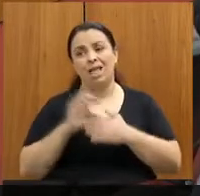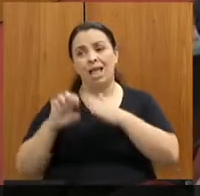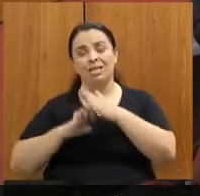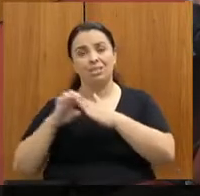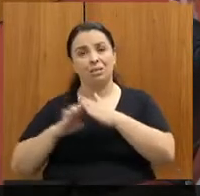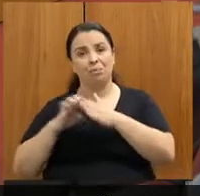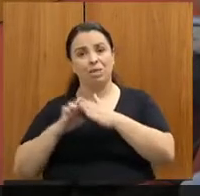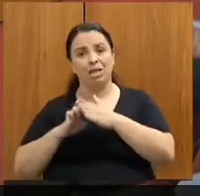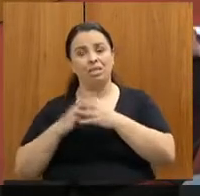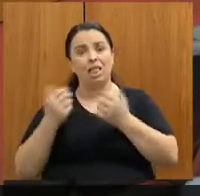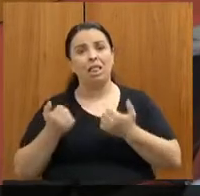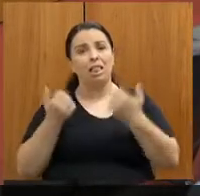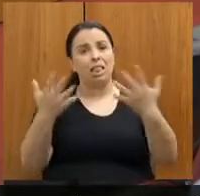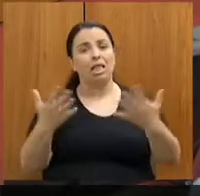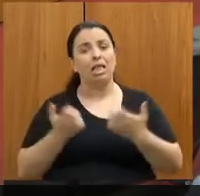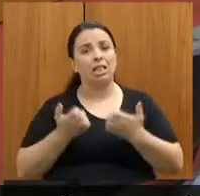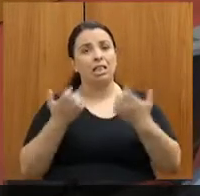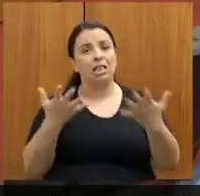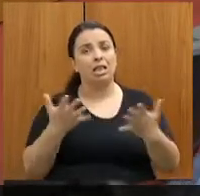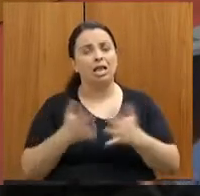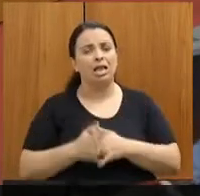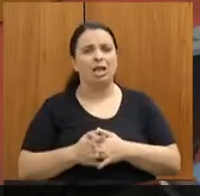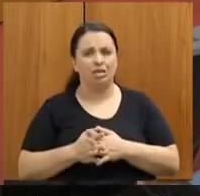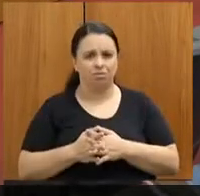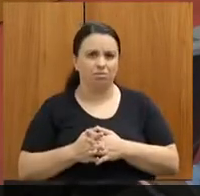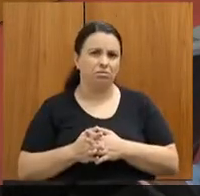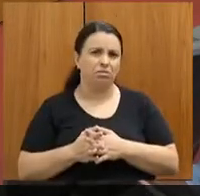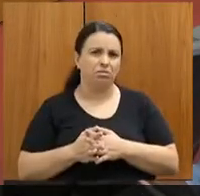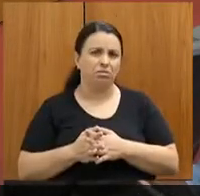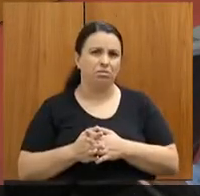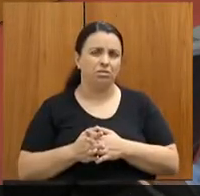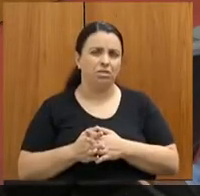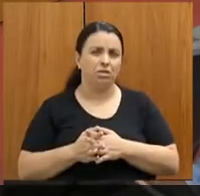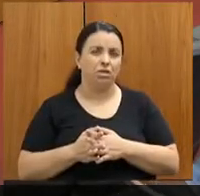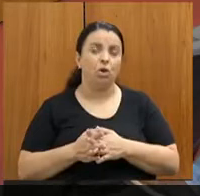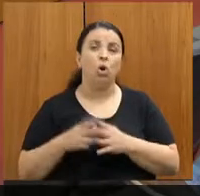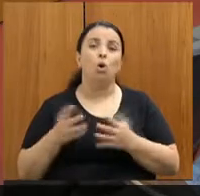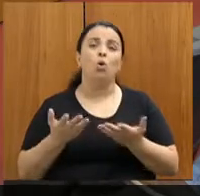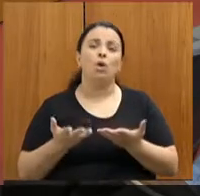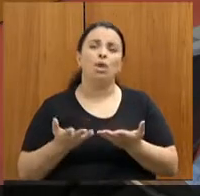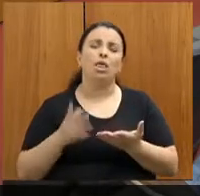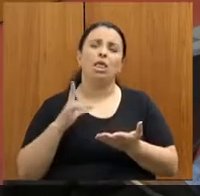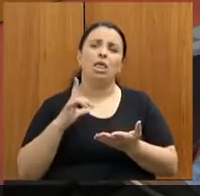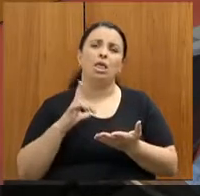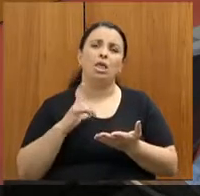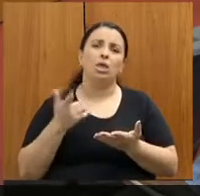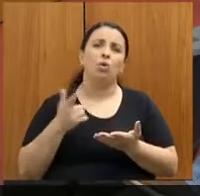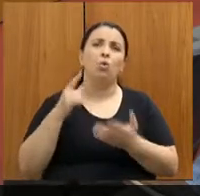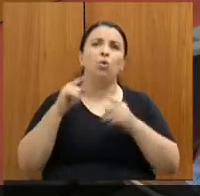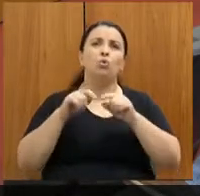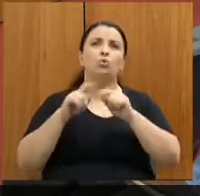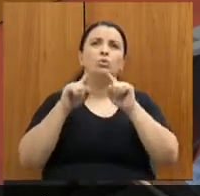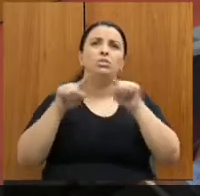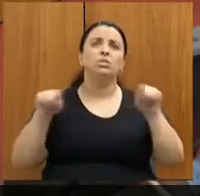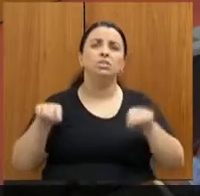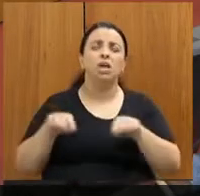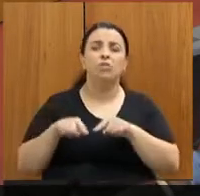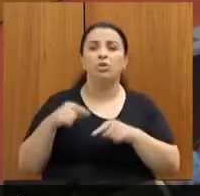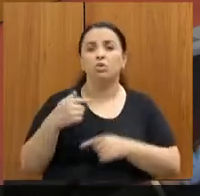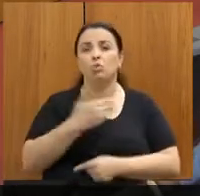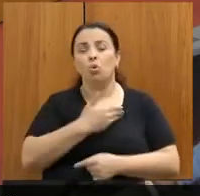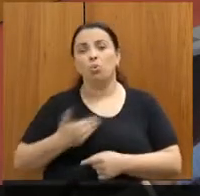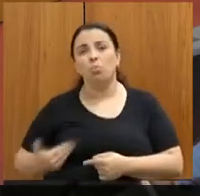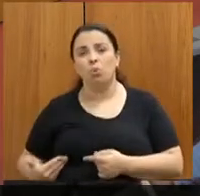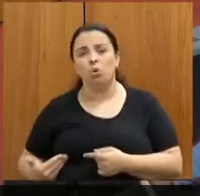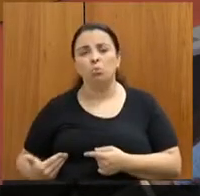e abrir mão do que eu Estadual ferir com estas empresas comprometer o serviço público para ter em